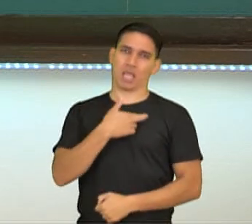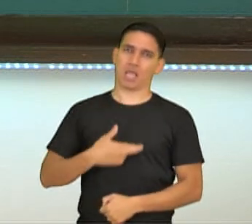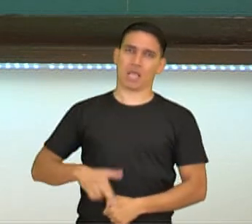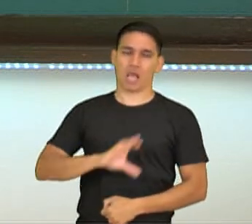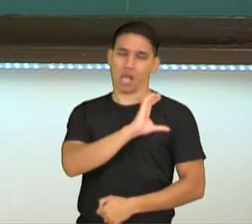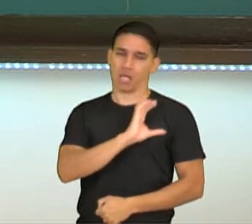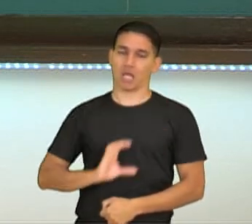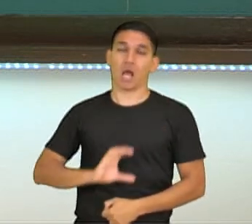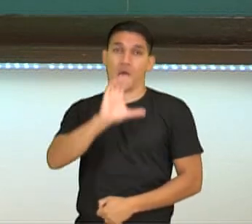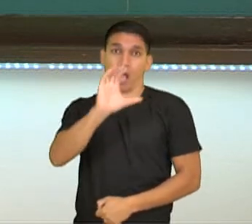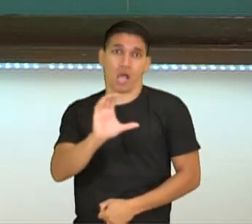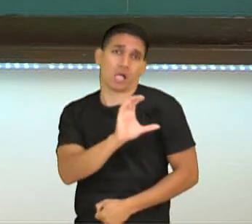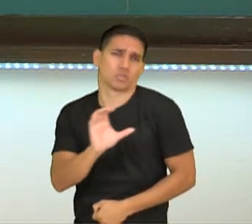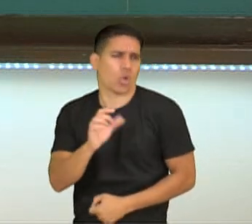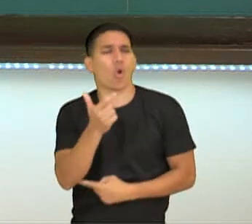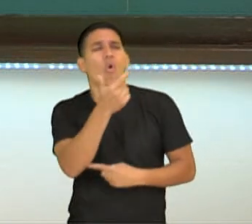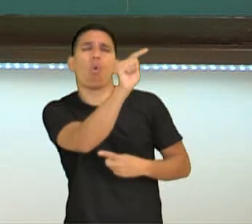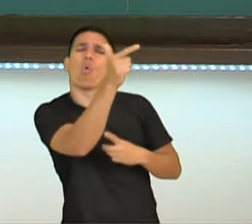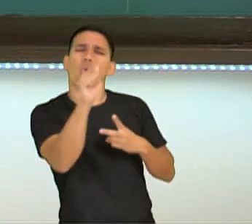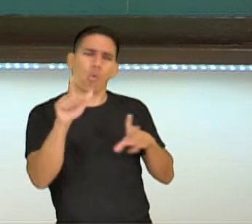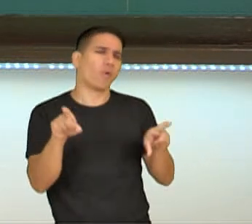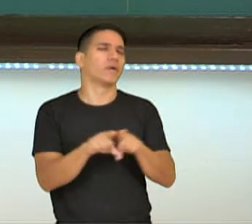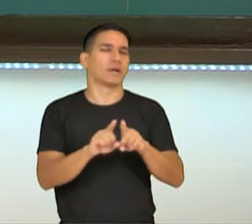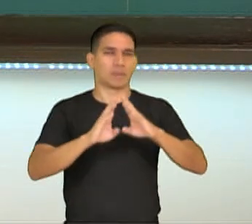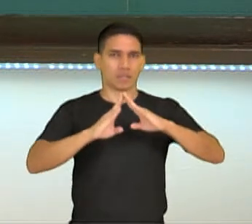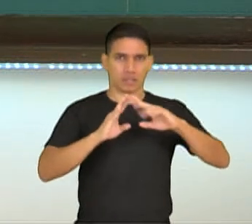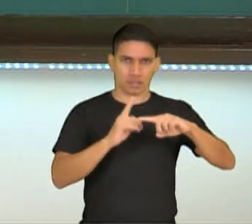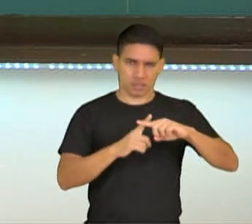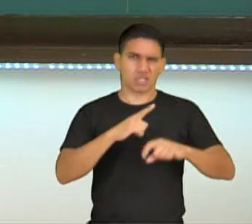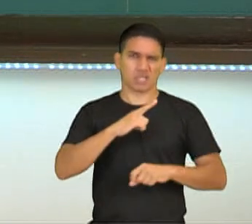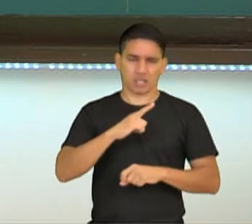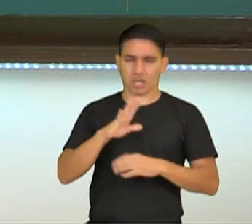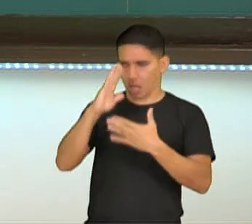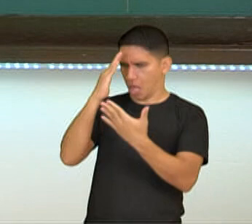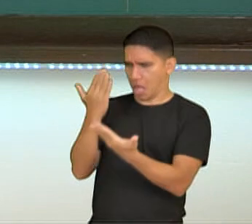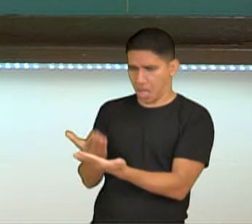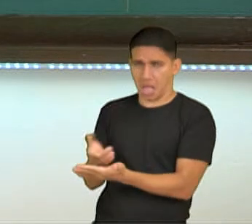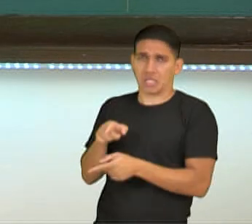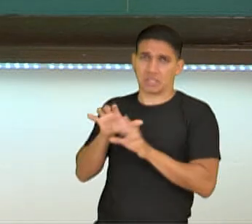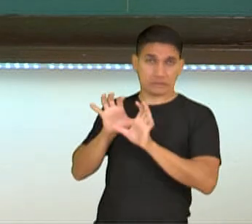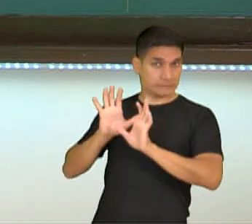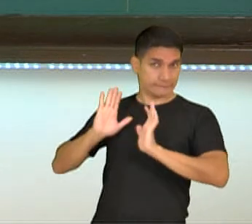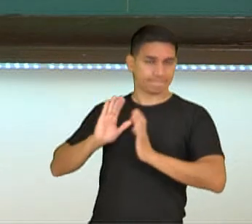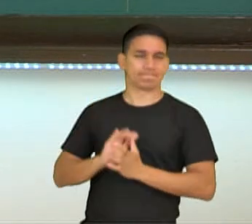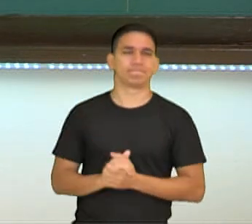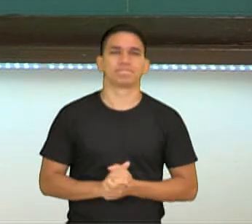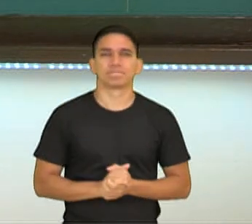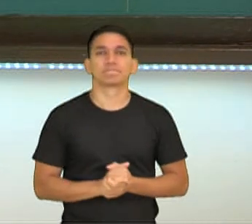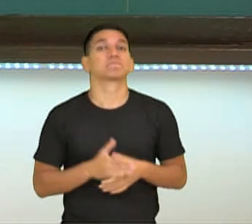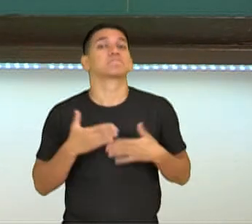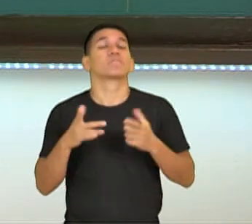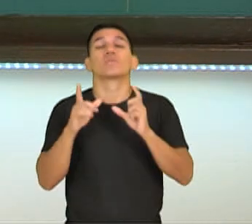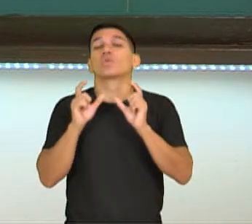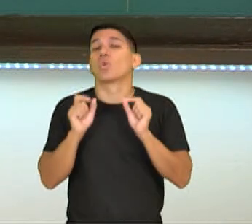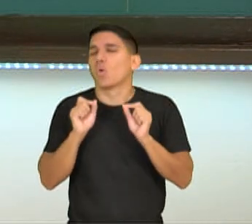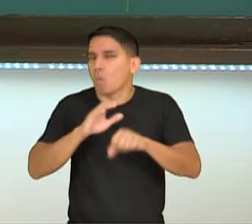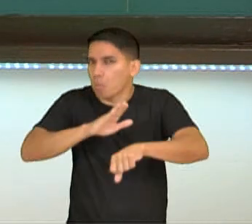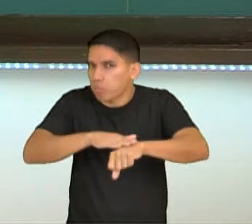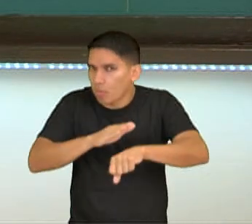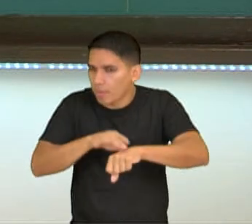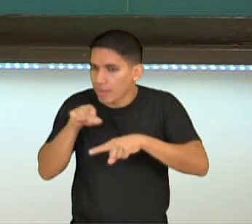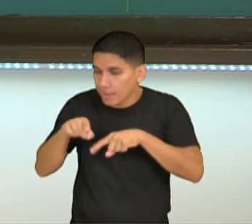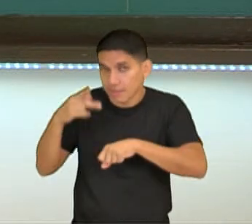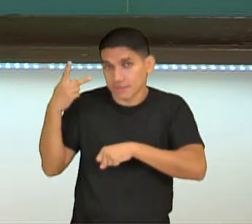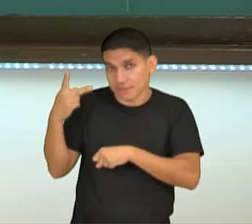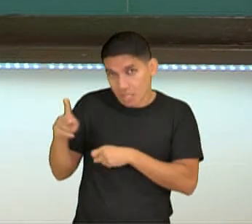cristã católica e outras igrejas cristãs também o chamam assim. Então veja que desde esse momento, desde